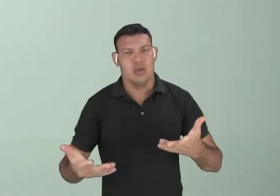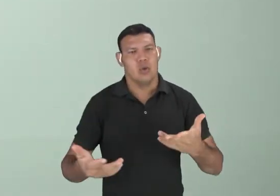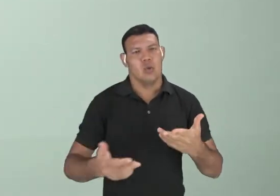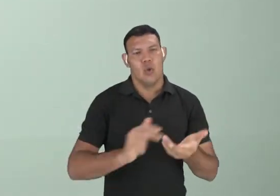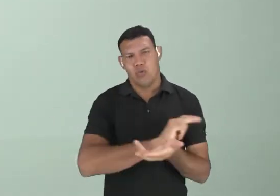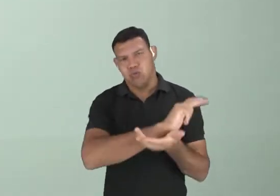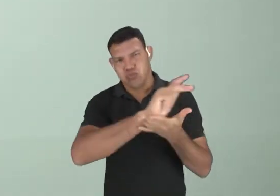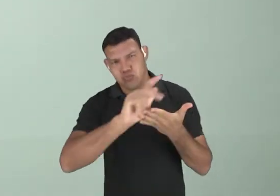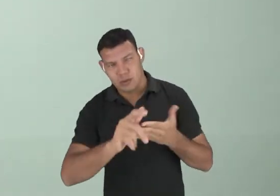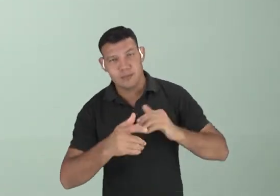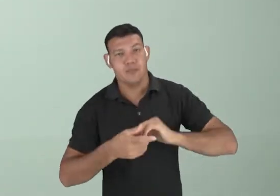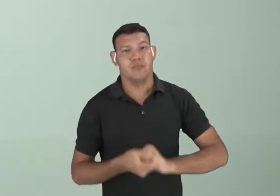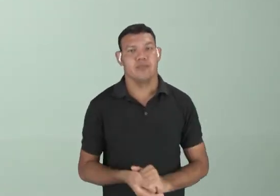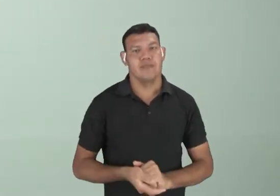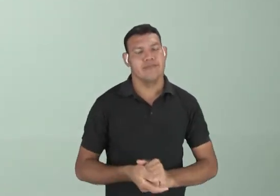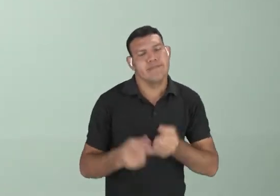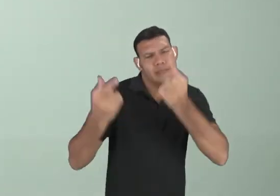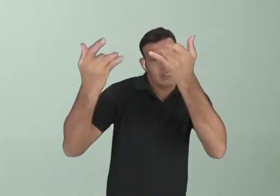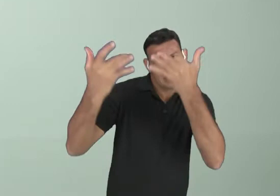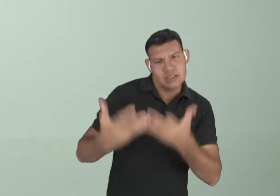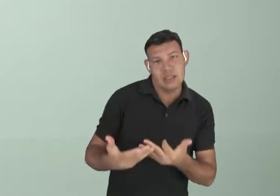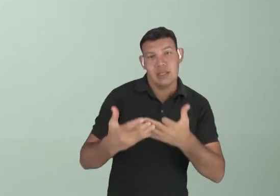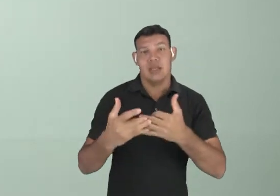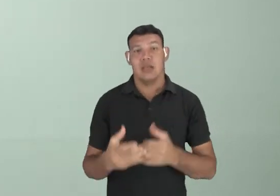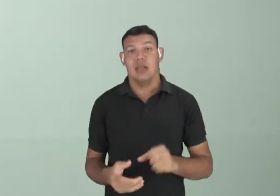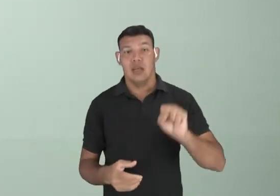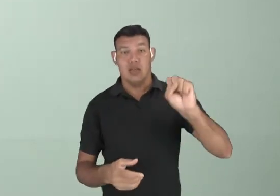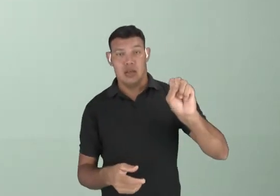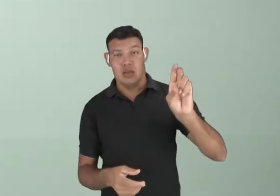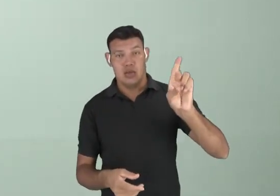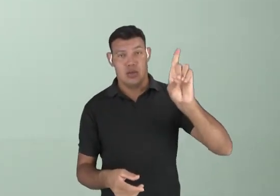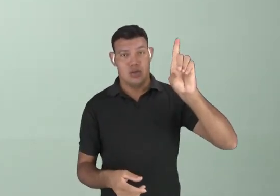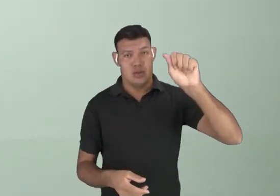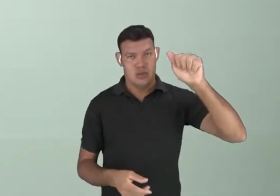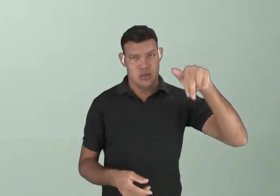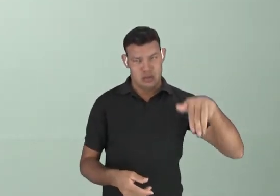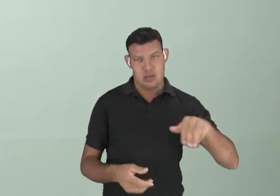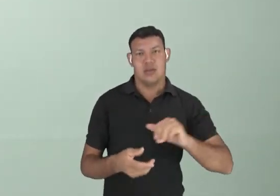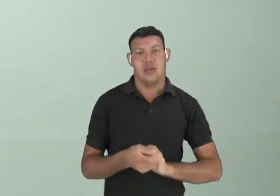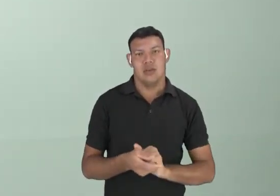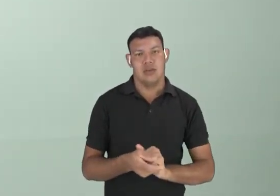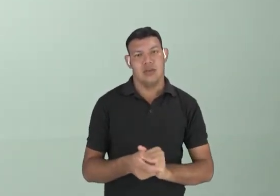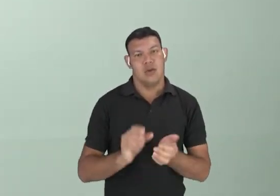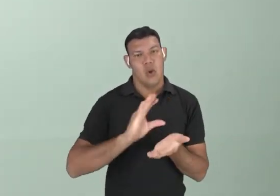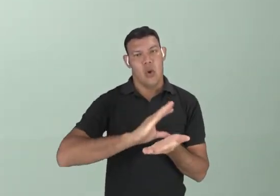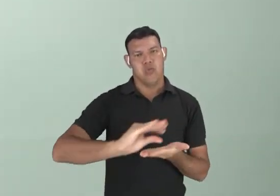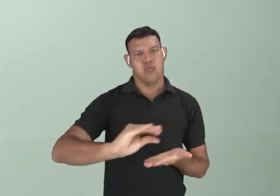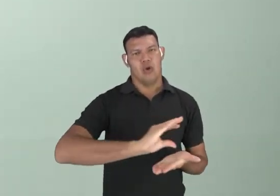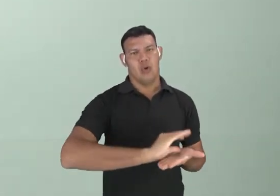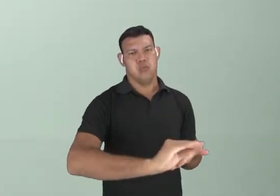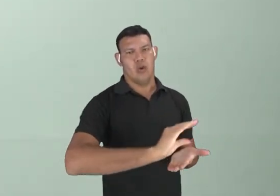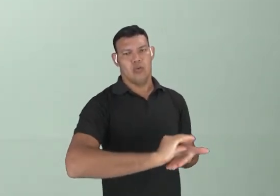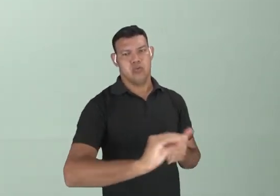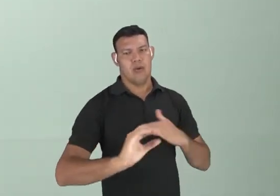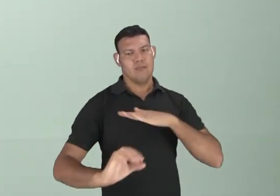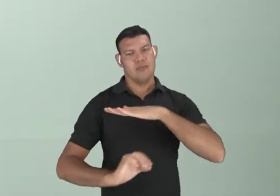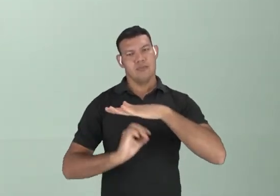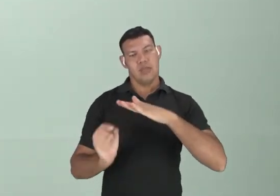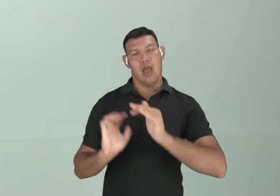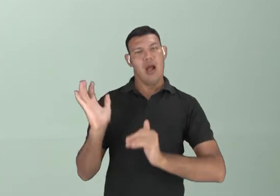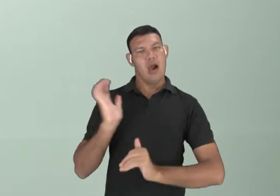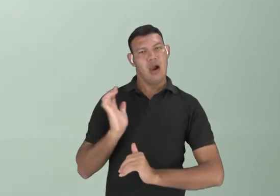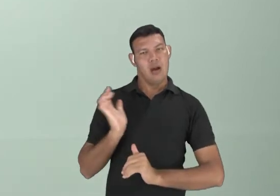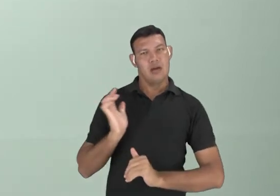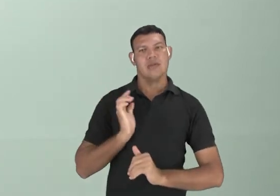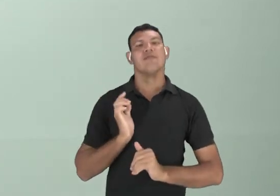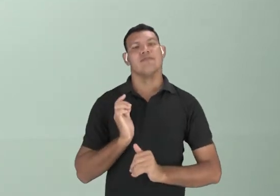o que nós acabamos de falar sobre a SUDAM, a Superintendência, passou a financiar grandes empresas para que elas